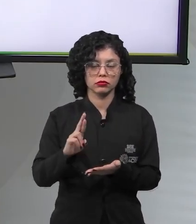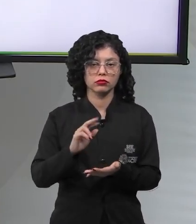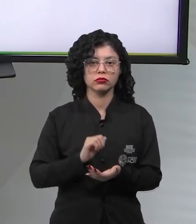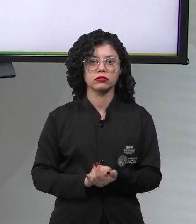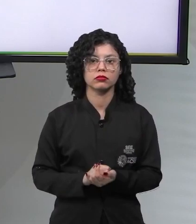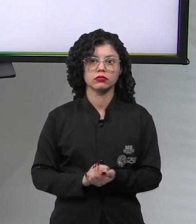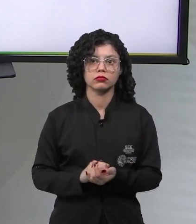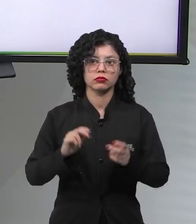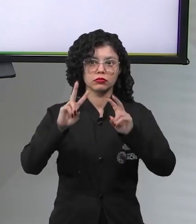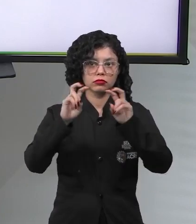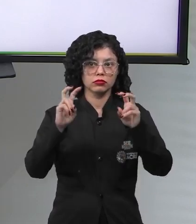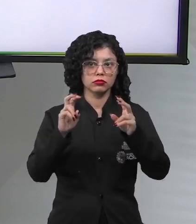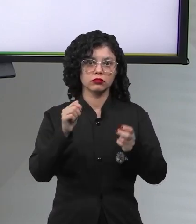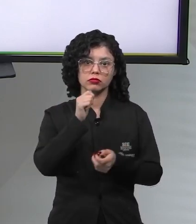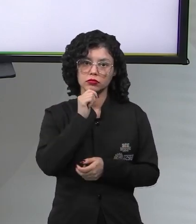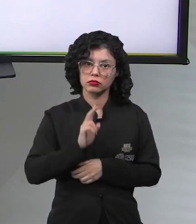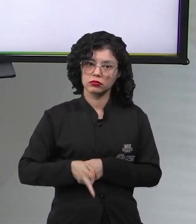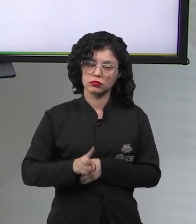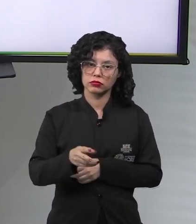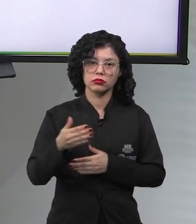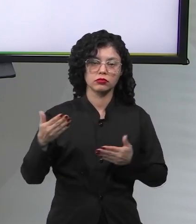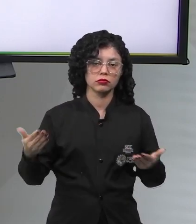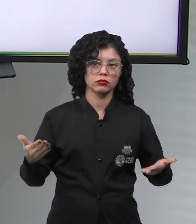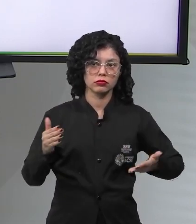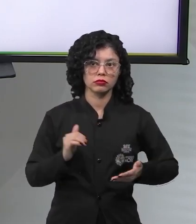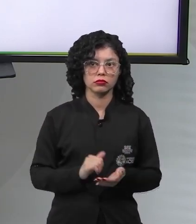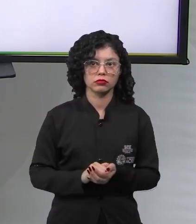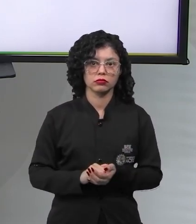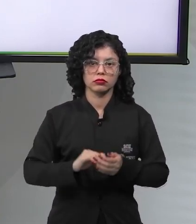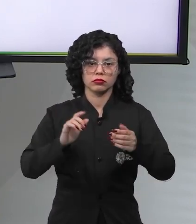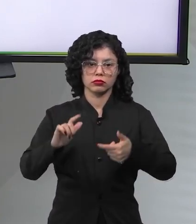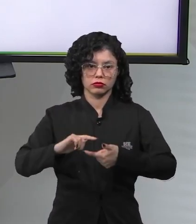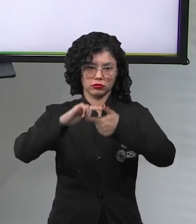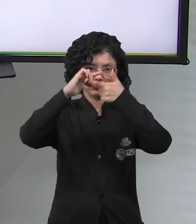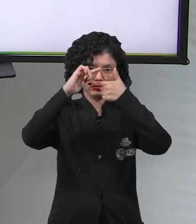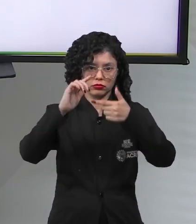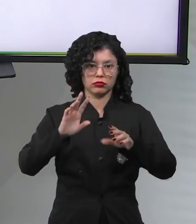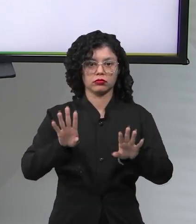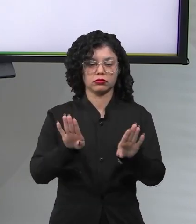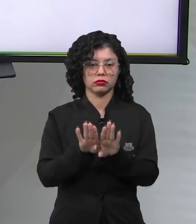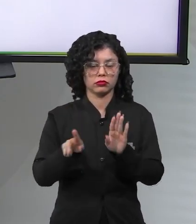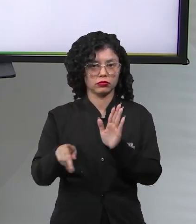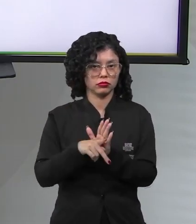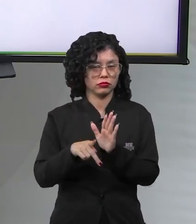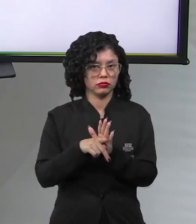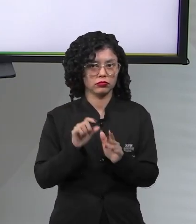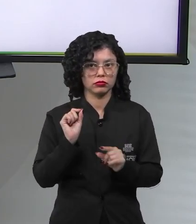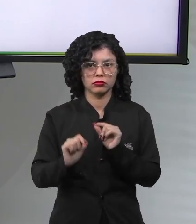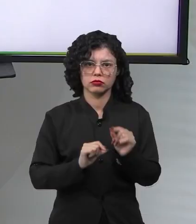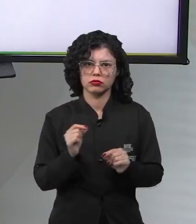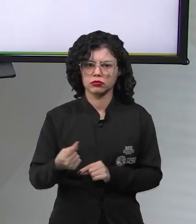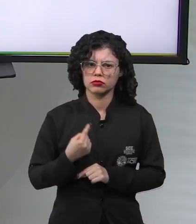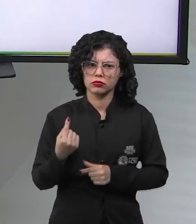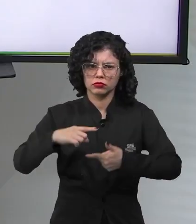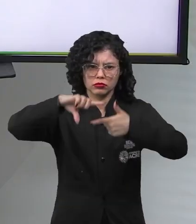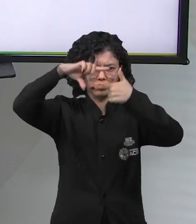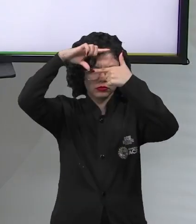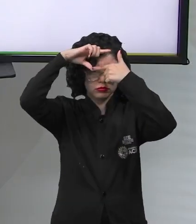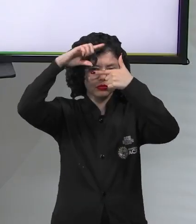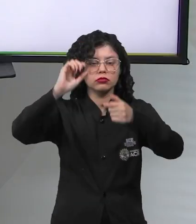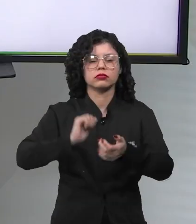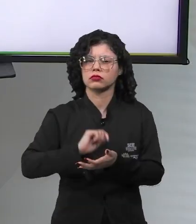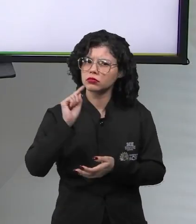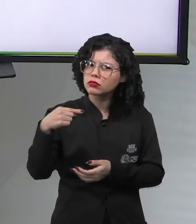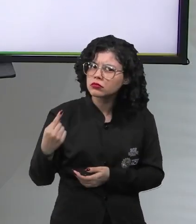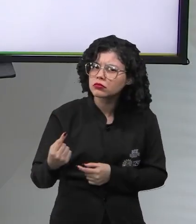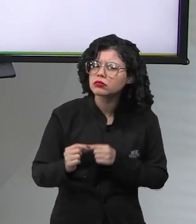é absolutamente conveniente você alienar os indivíduos, né? E o que é um indivíduo alienado? É